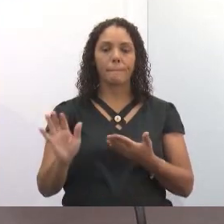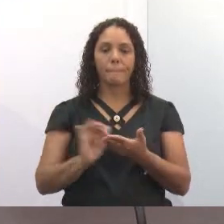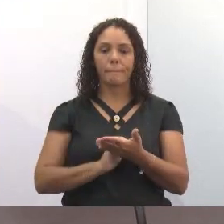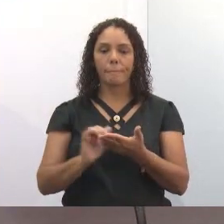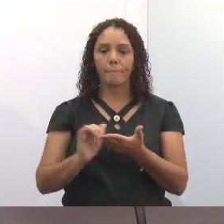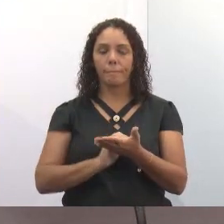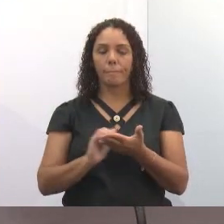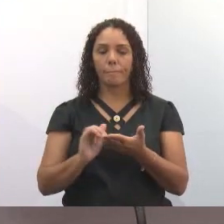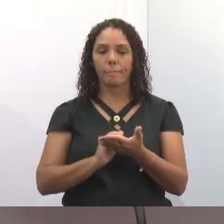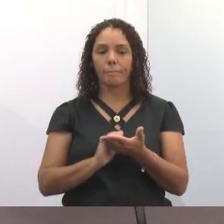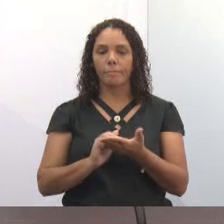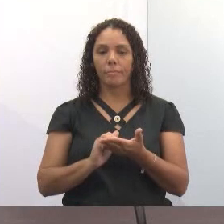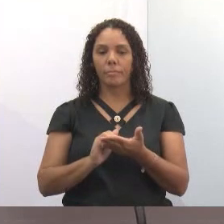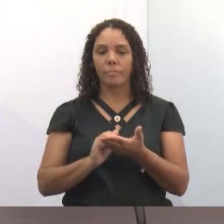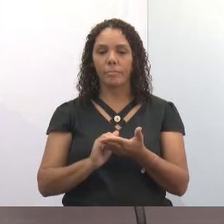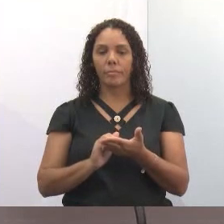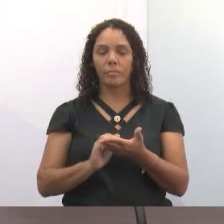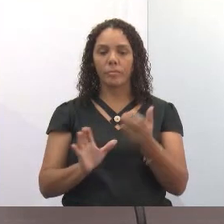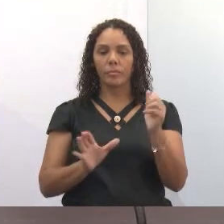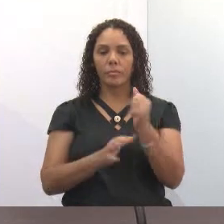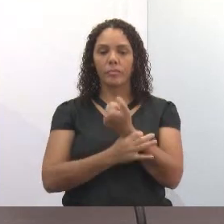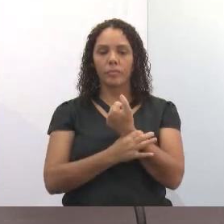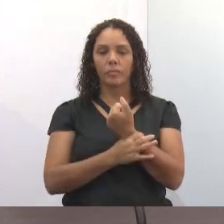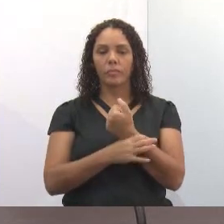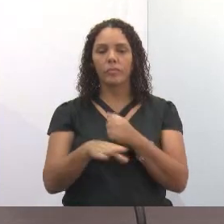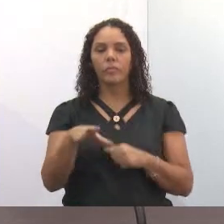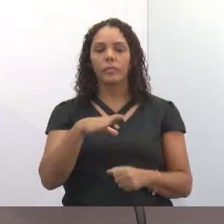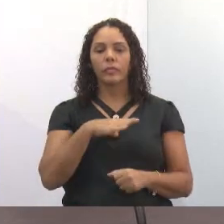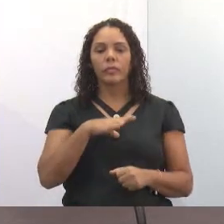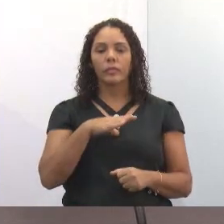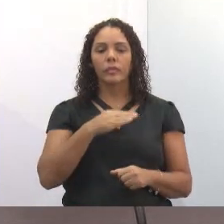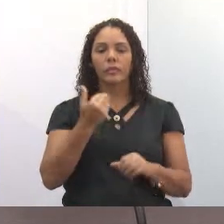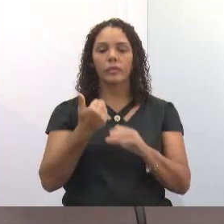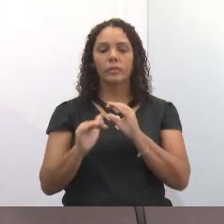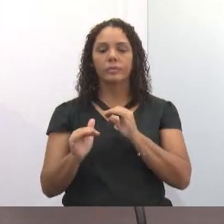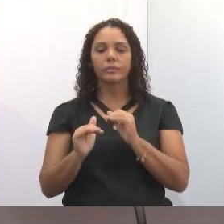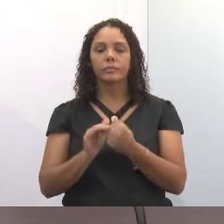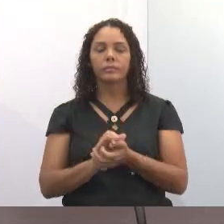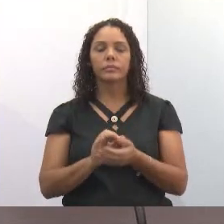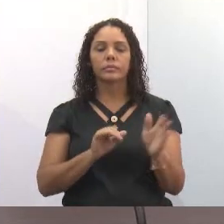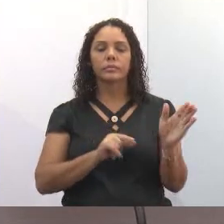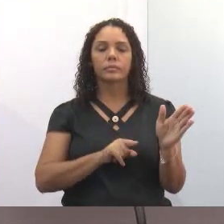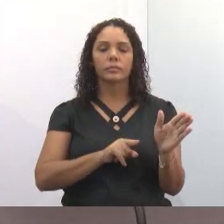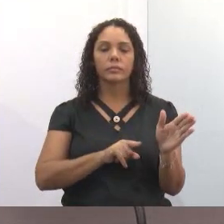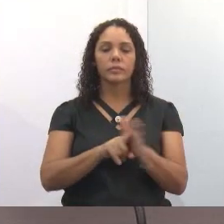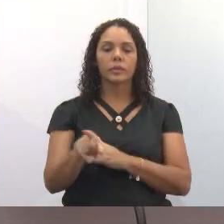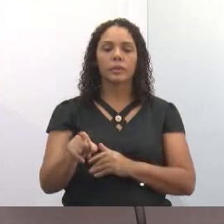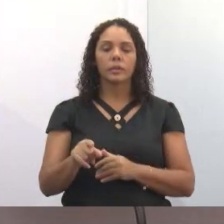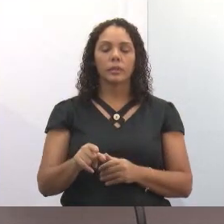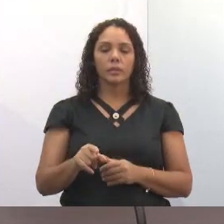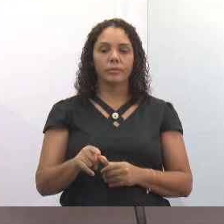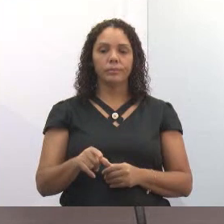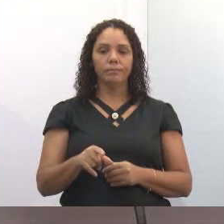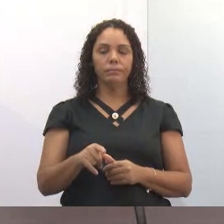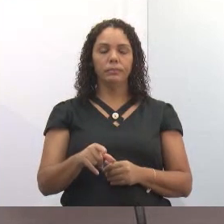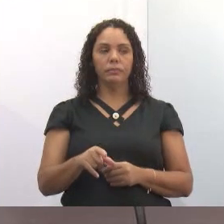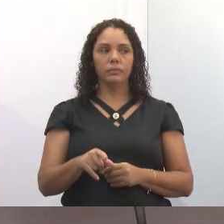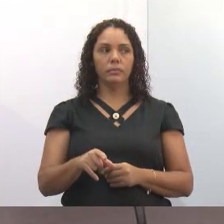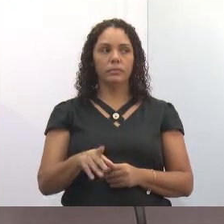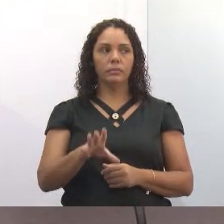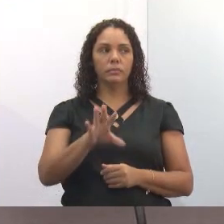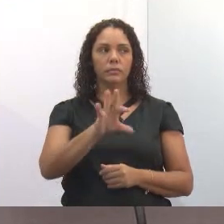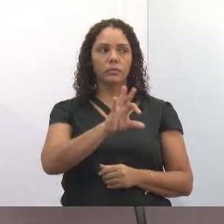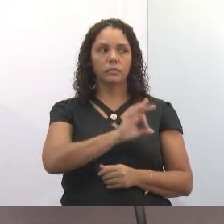Secretaria de Segurança do município. Pergunta 1. A Guarda Municipal de Jacareí manterá o